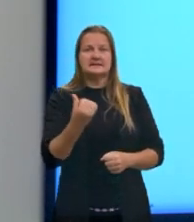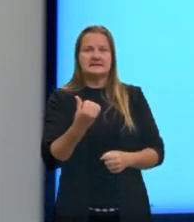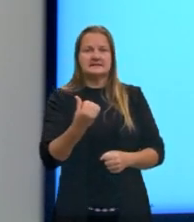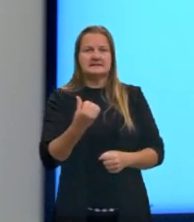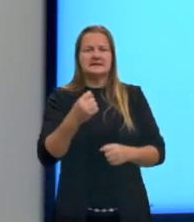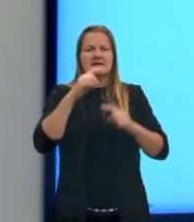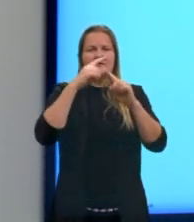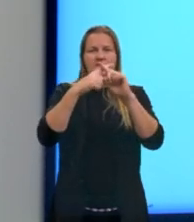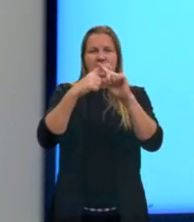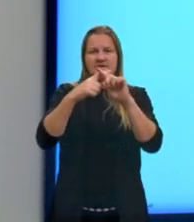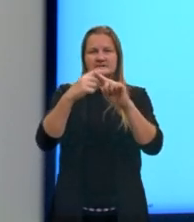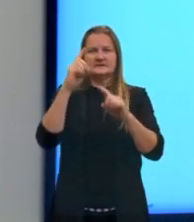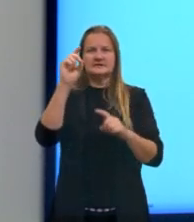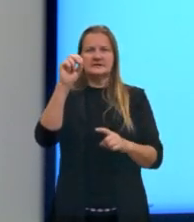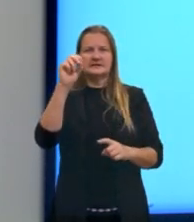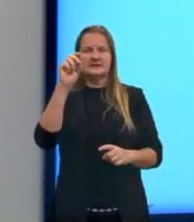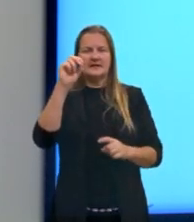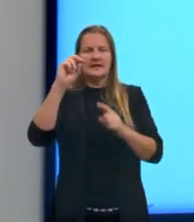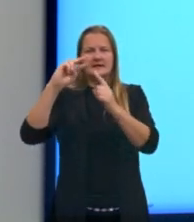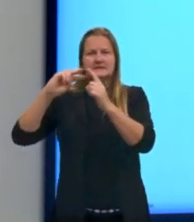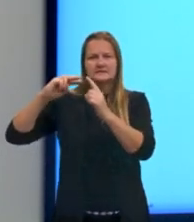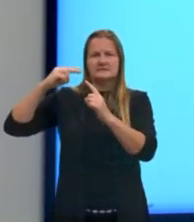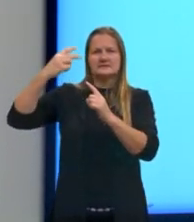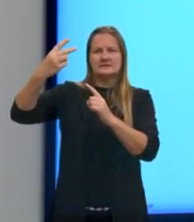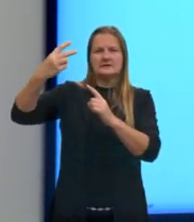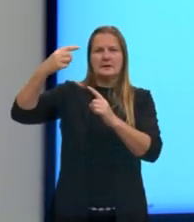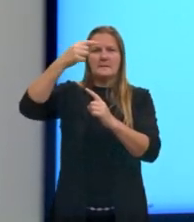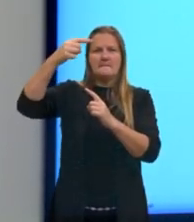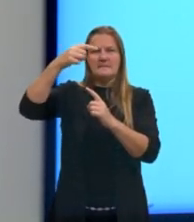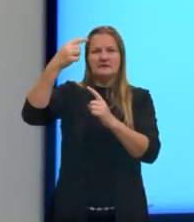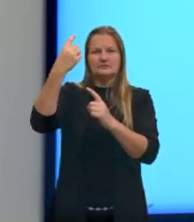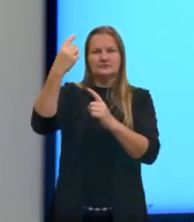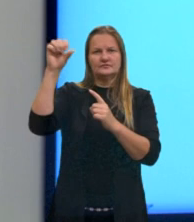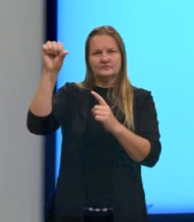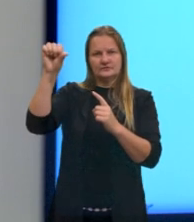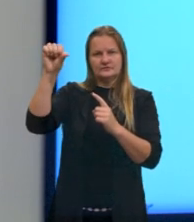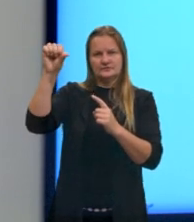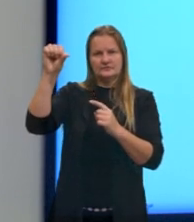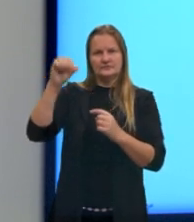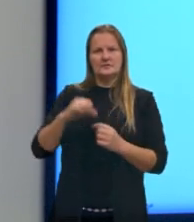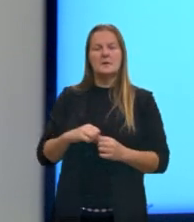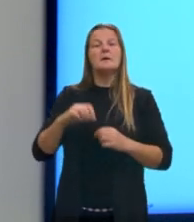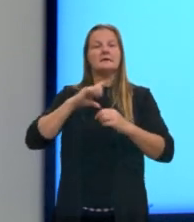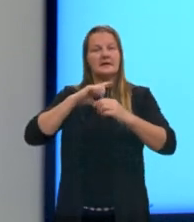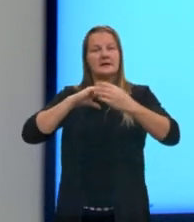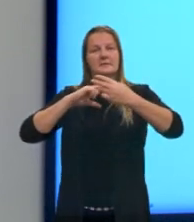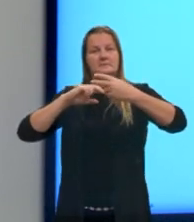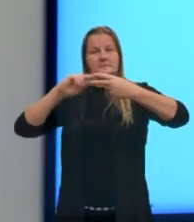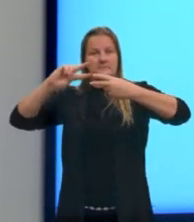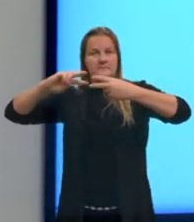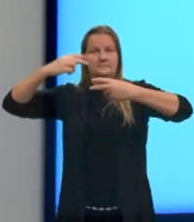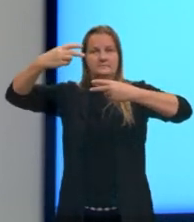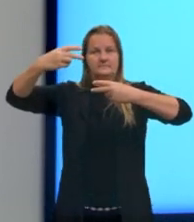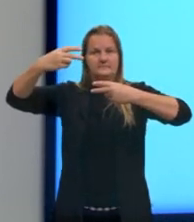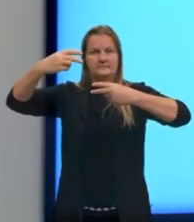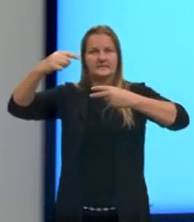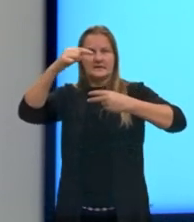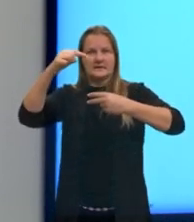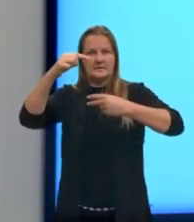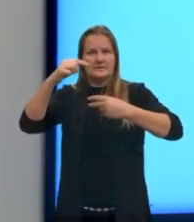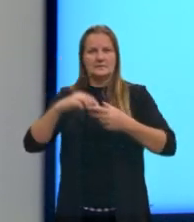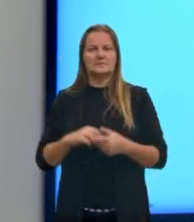vezes 10 elevado na - 19 né a gente tem uma potência aqui negativa